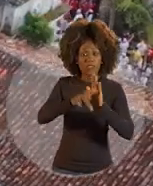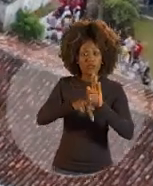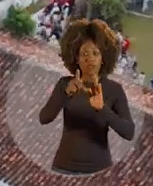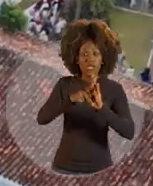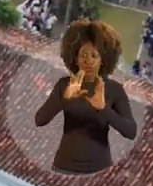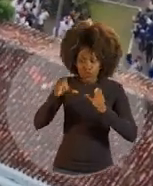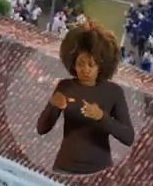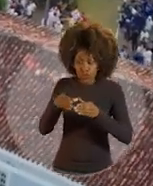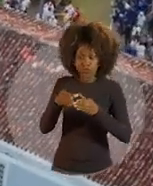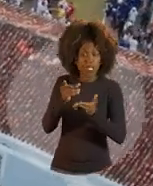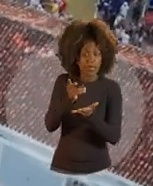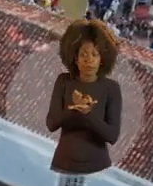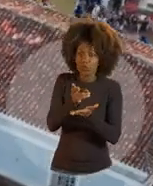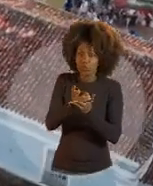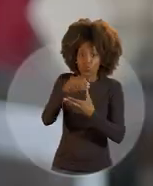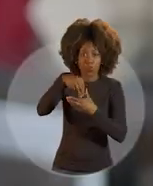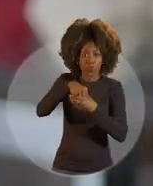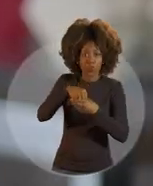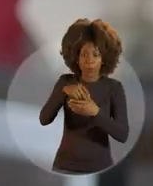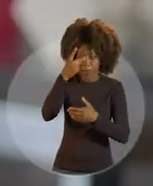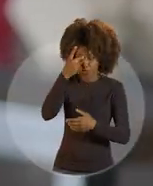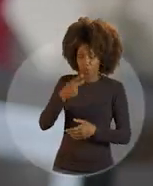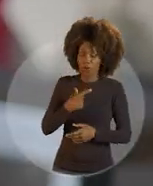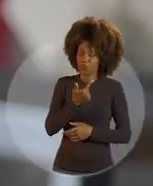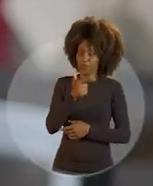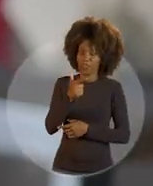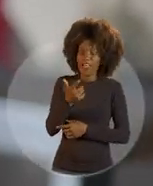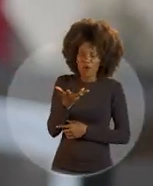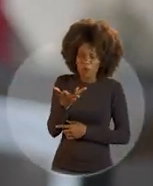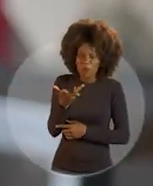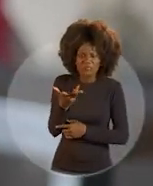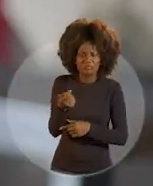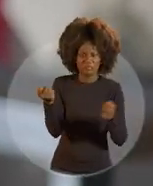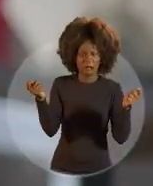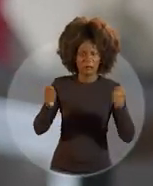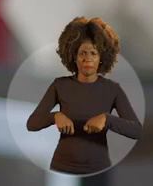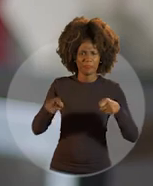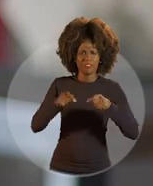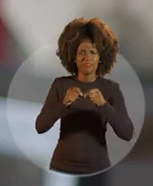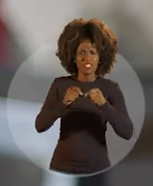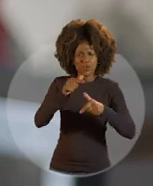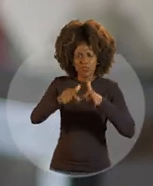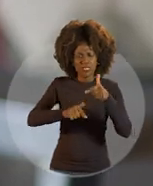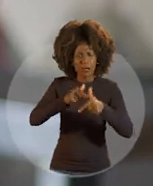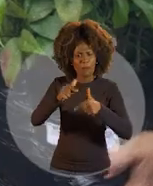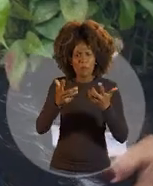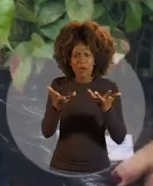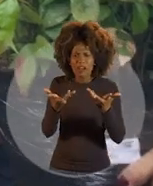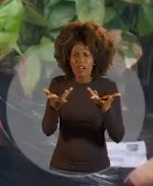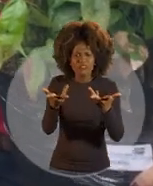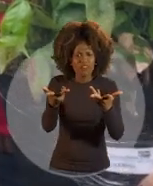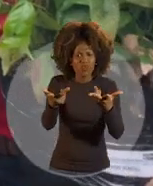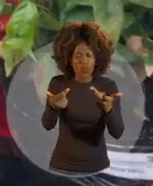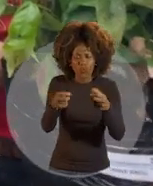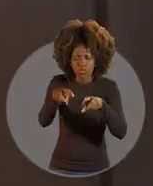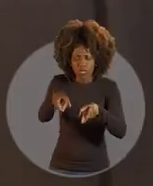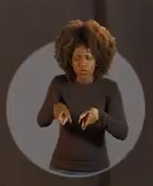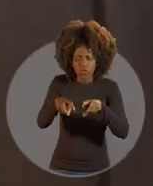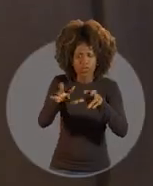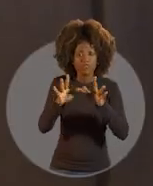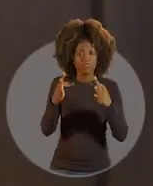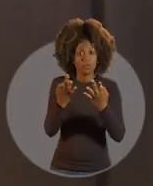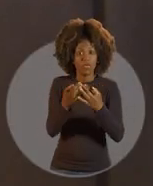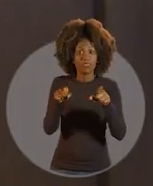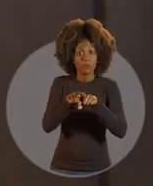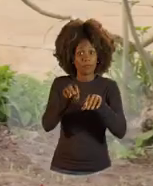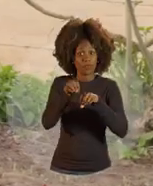de um time, nunca foi pessoal. É competente, capaz e fez um excelente trabalho na agricultura familiar e